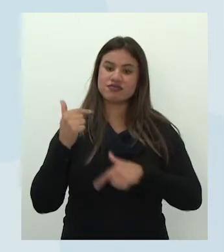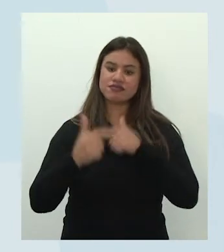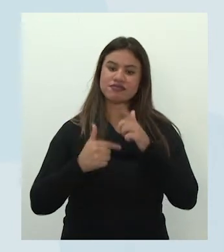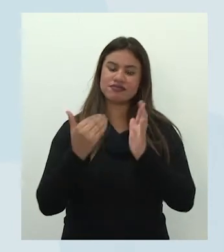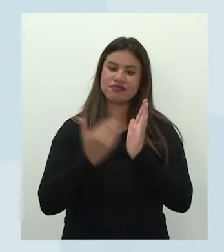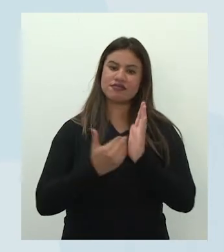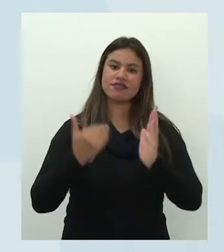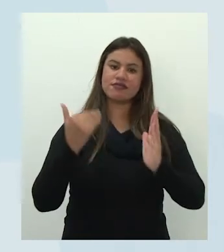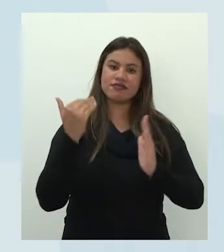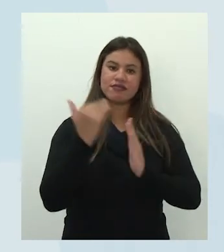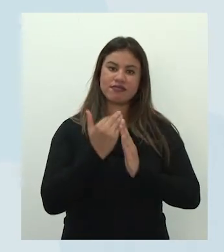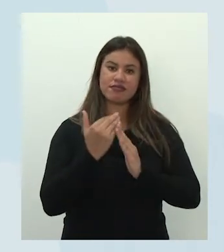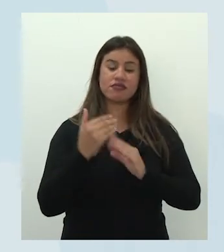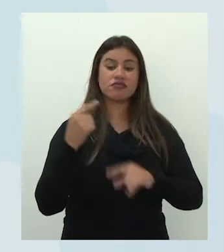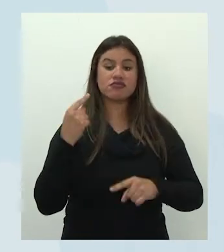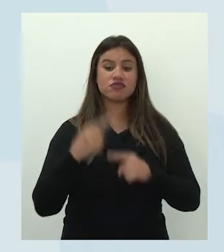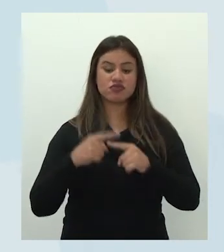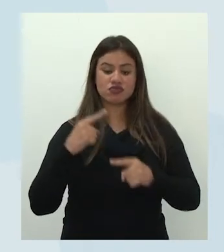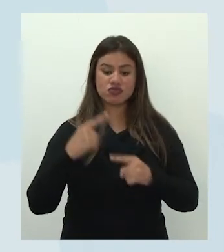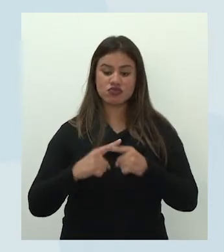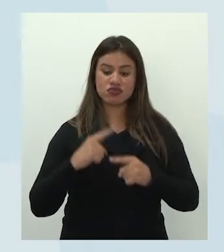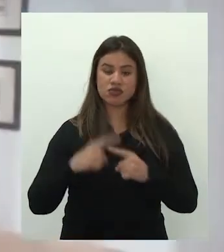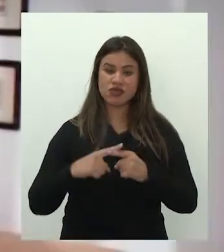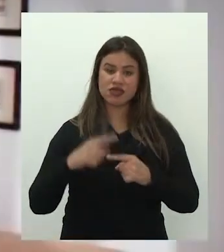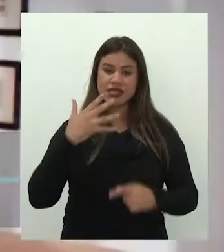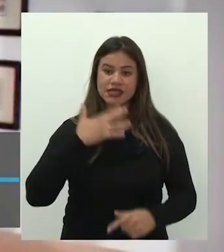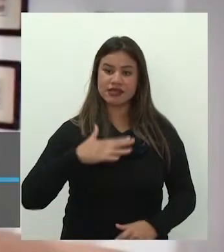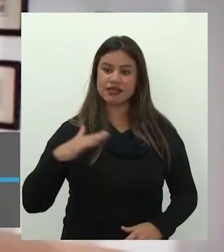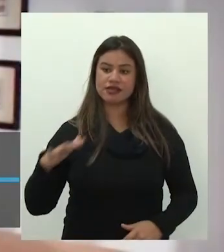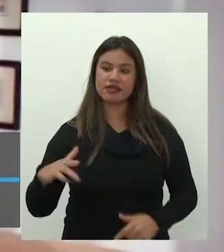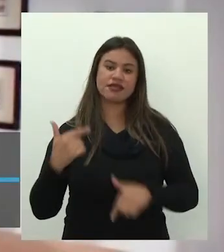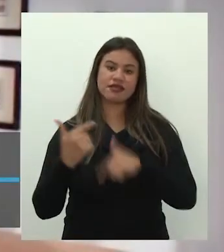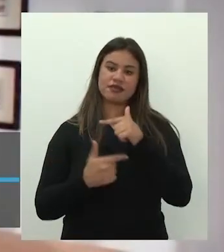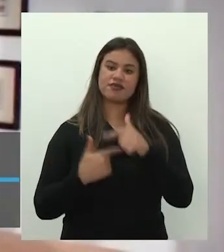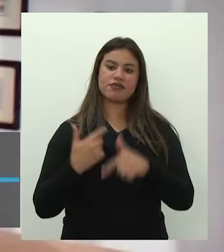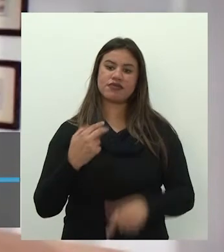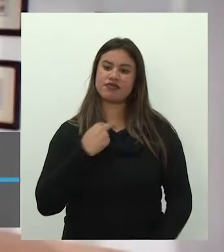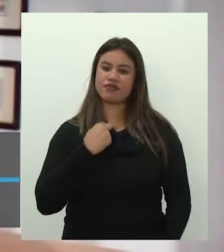tempo, porque crianças não podem trabalhar,